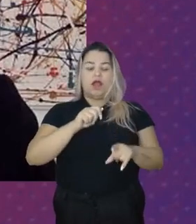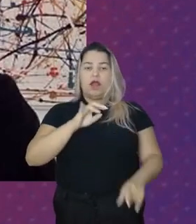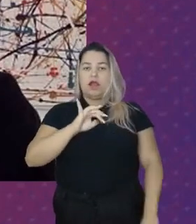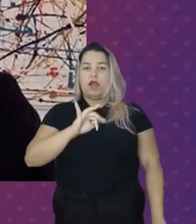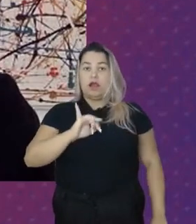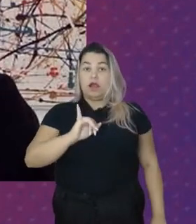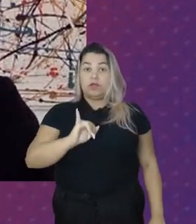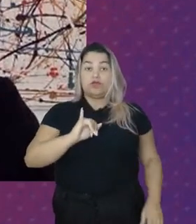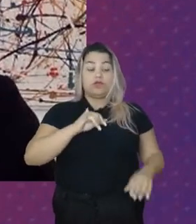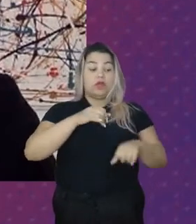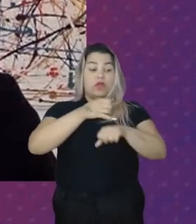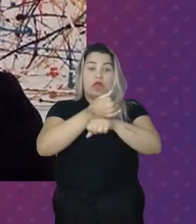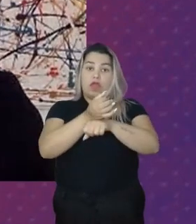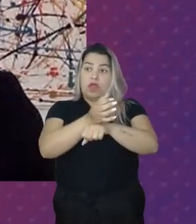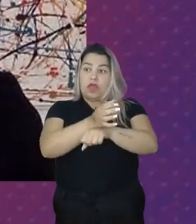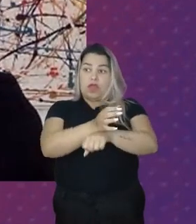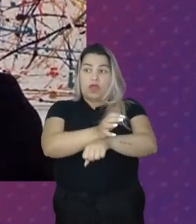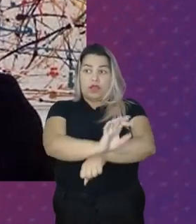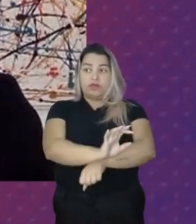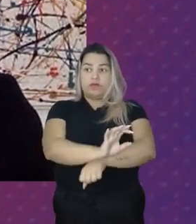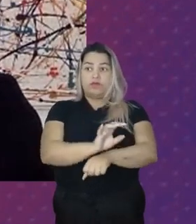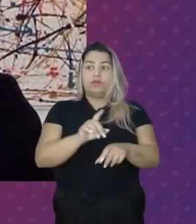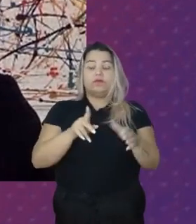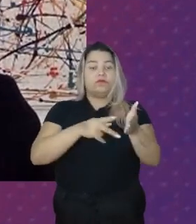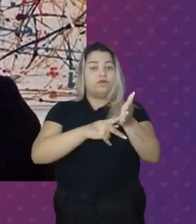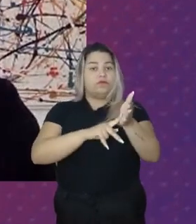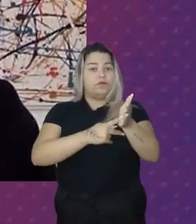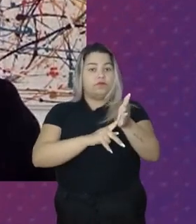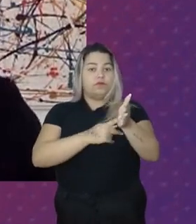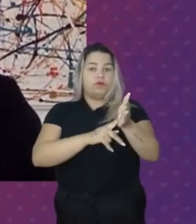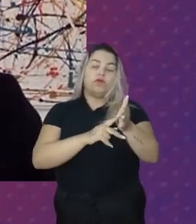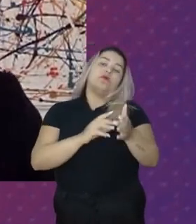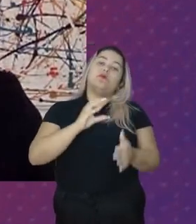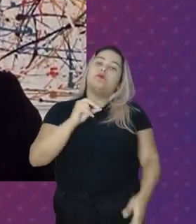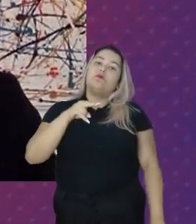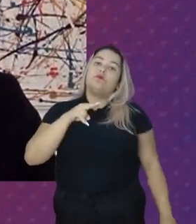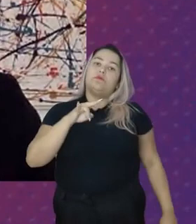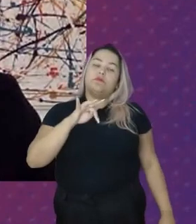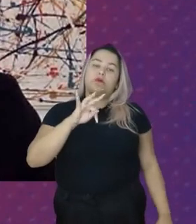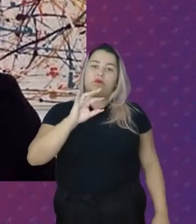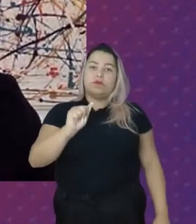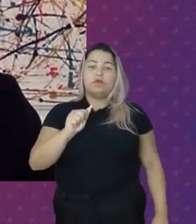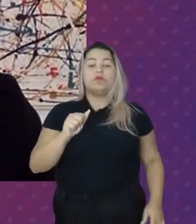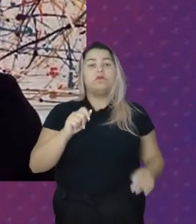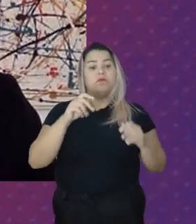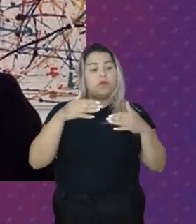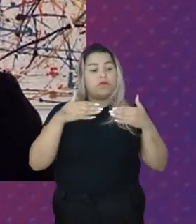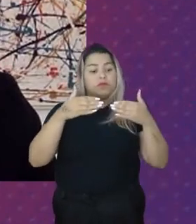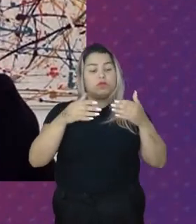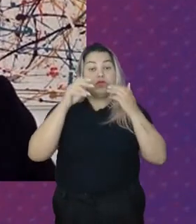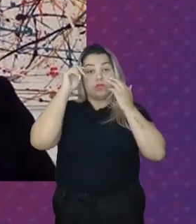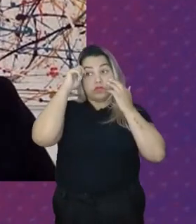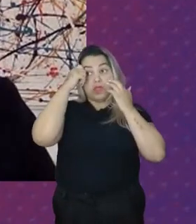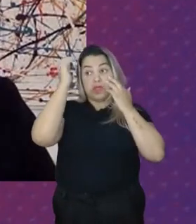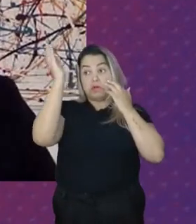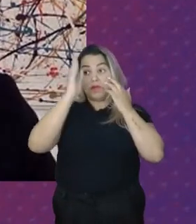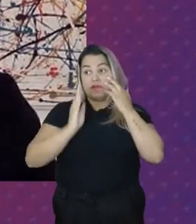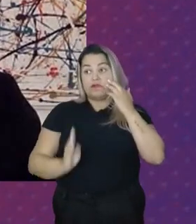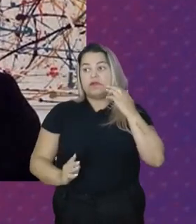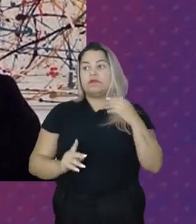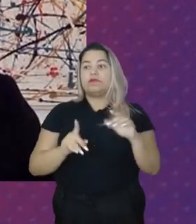de modo que ela foi filiada ao Partido Comunista, também foi filiada à Frente Negra Brasileira